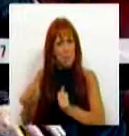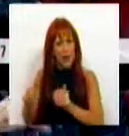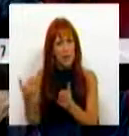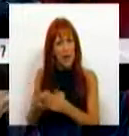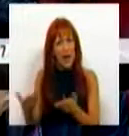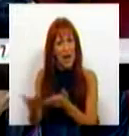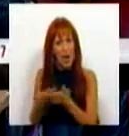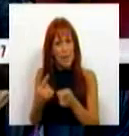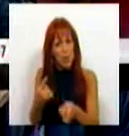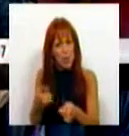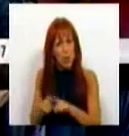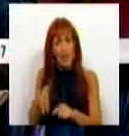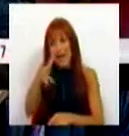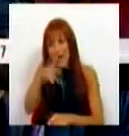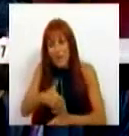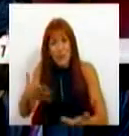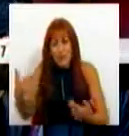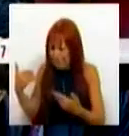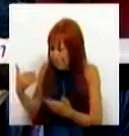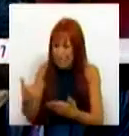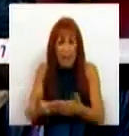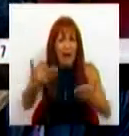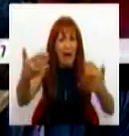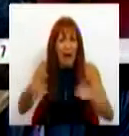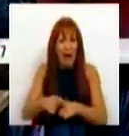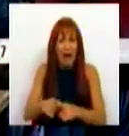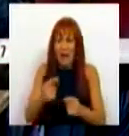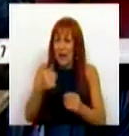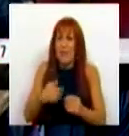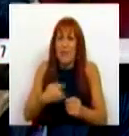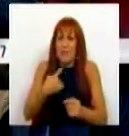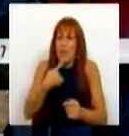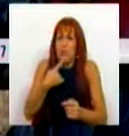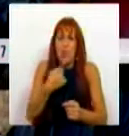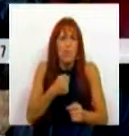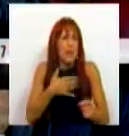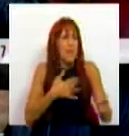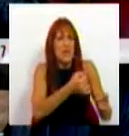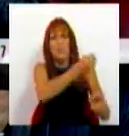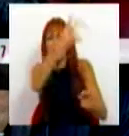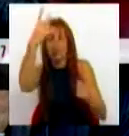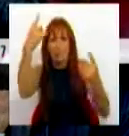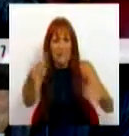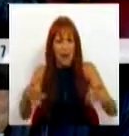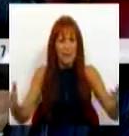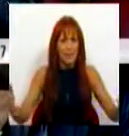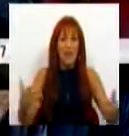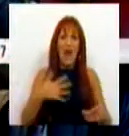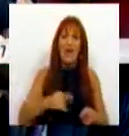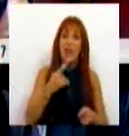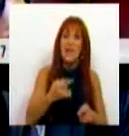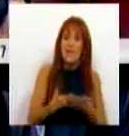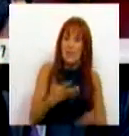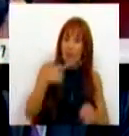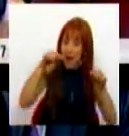a uma economia que infelizmente está sobreendividada ainda em muitas das empresas que tem. Queria